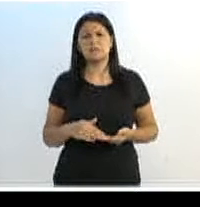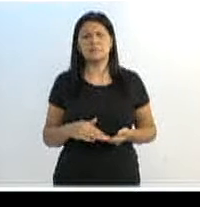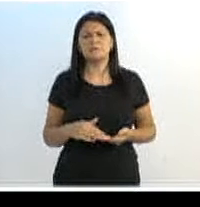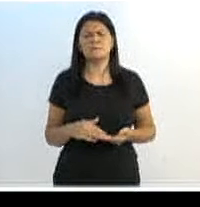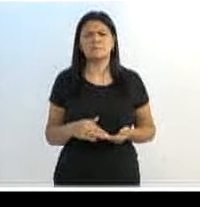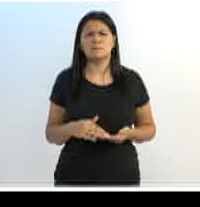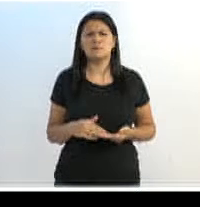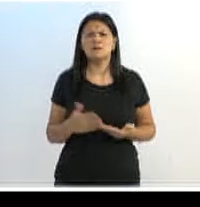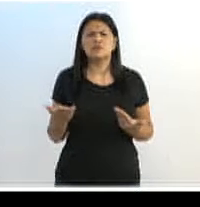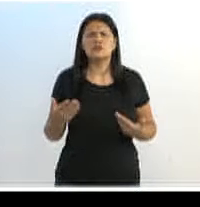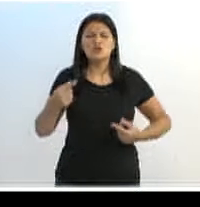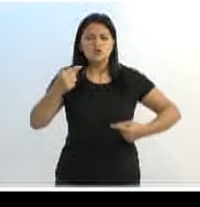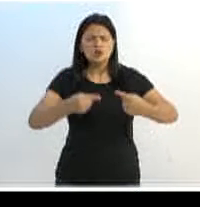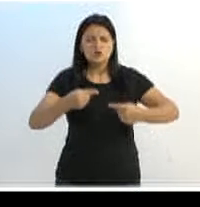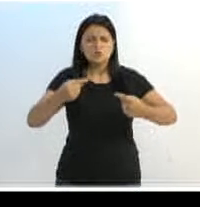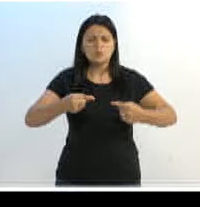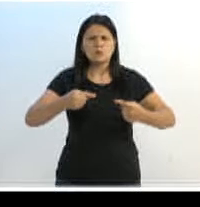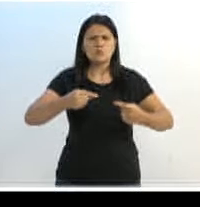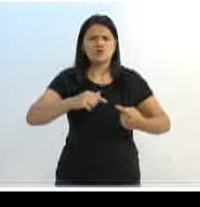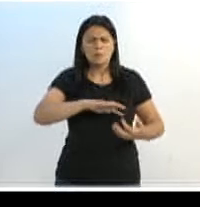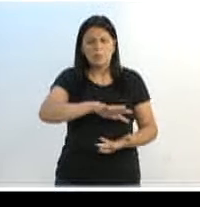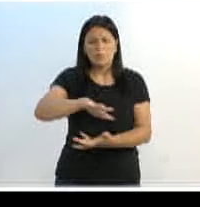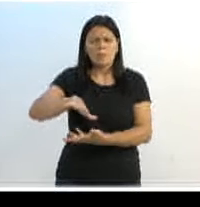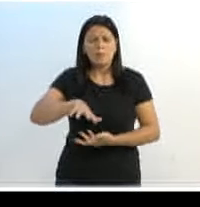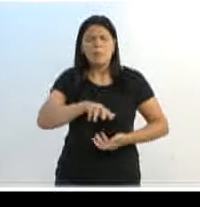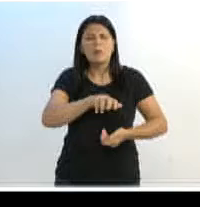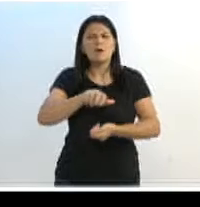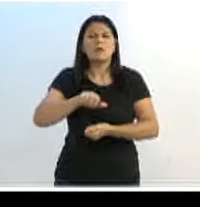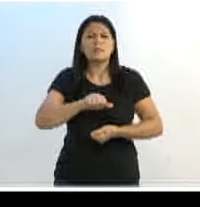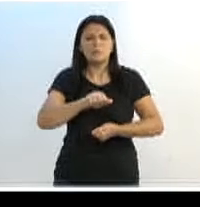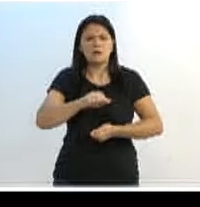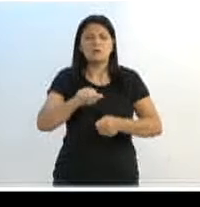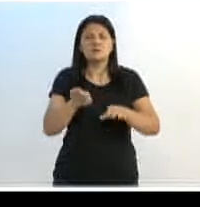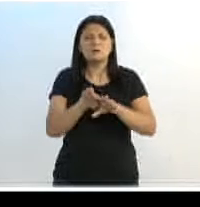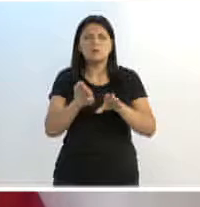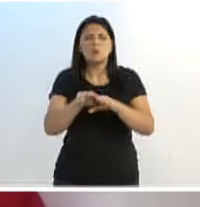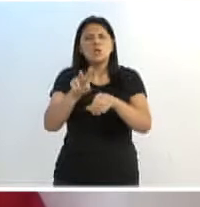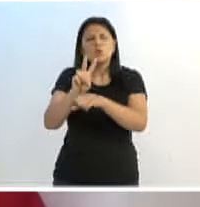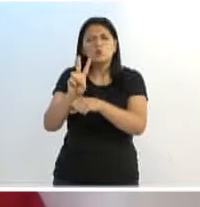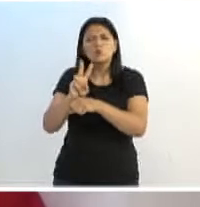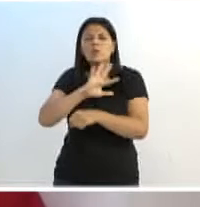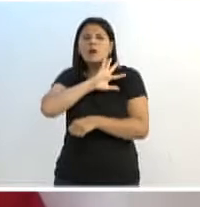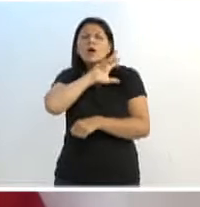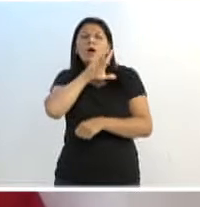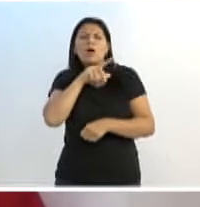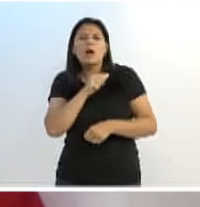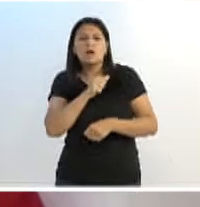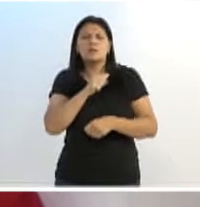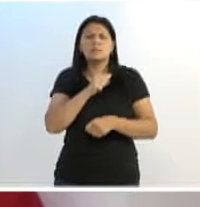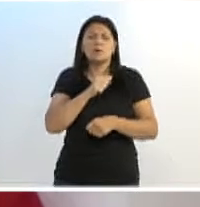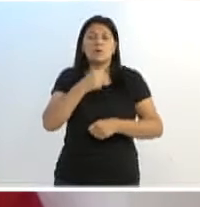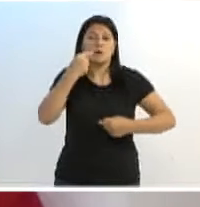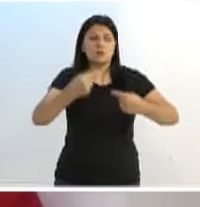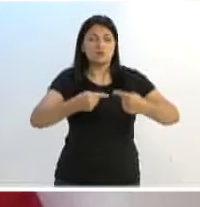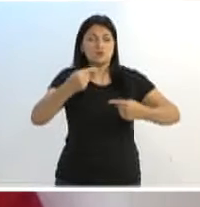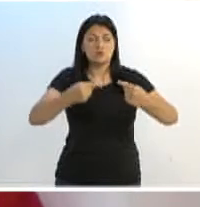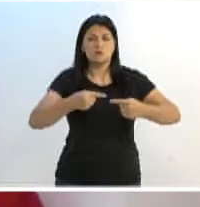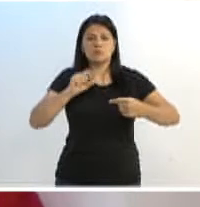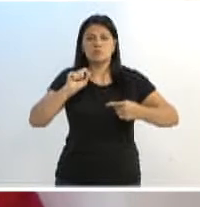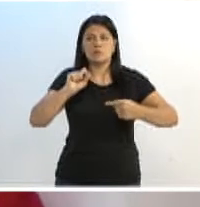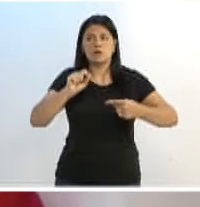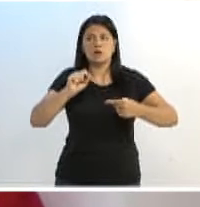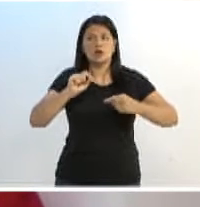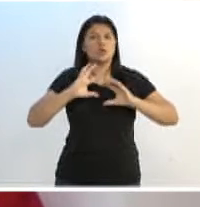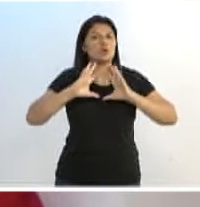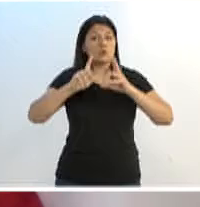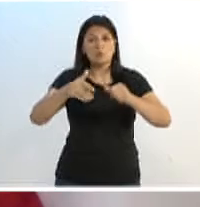meio ambiente, quando a gente discute tecnologia, quando a gente discute proteção animal, quando a gente discute desenvolvimento econômico, a gente está discutindo demandas que envolvem todas as